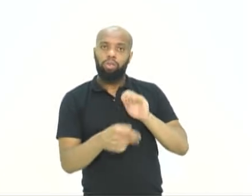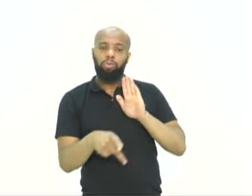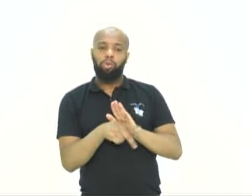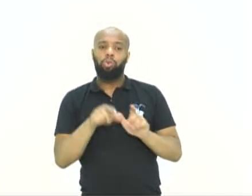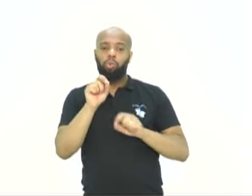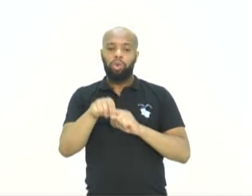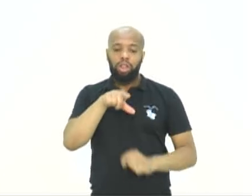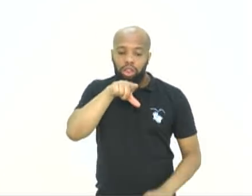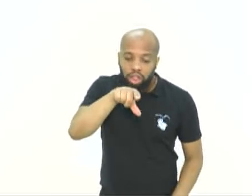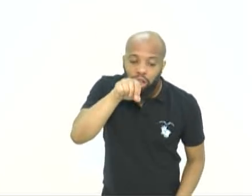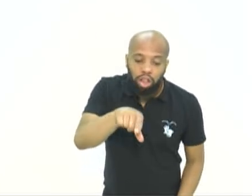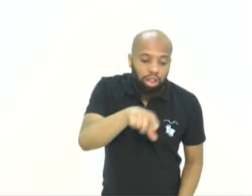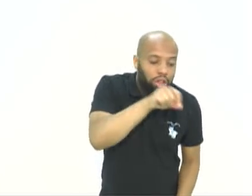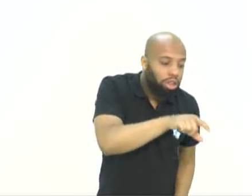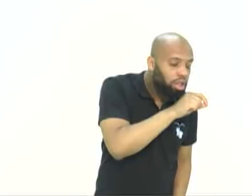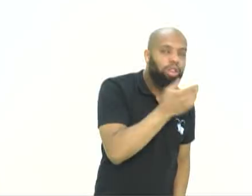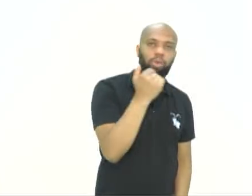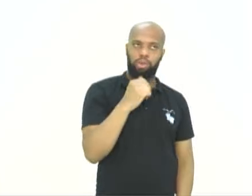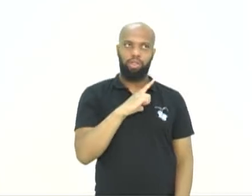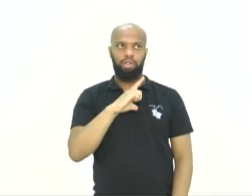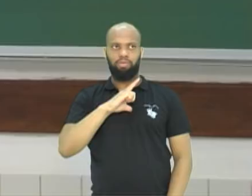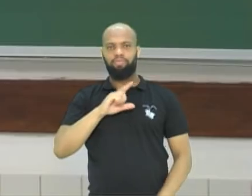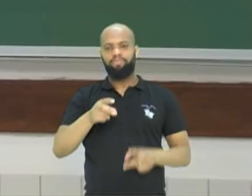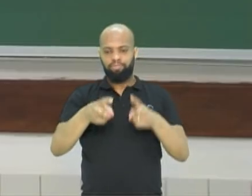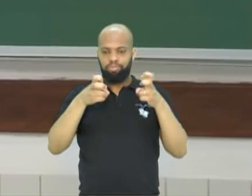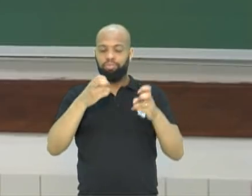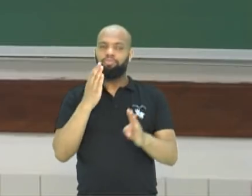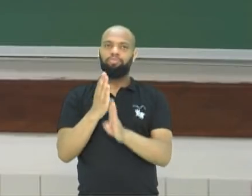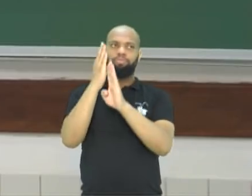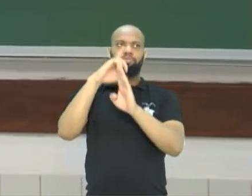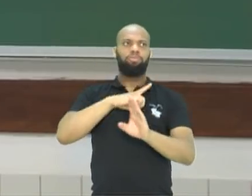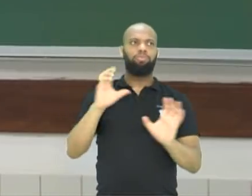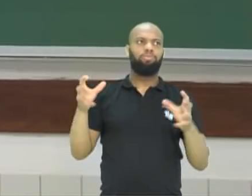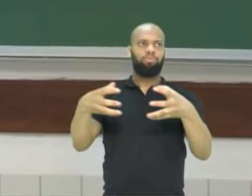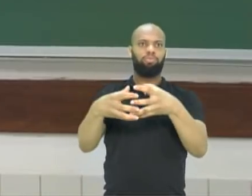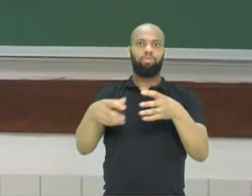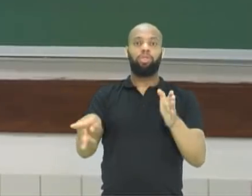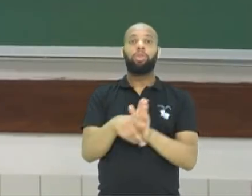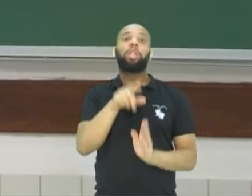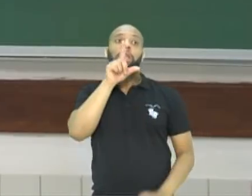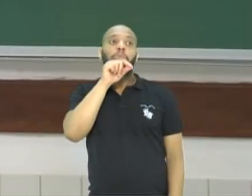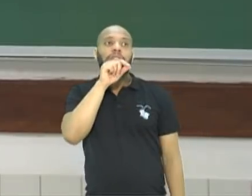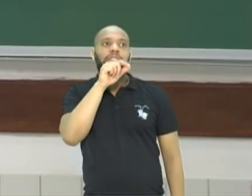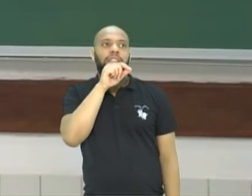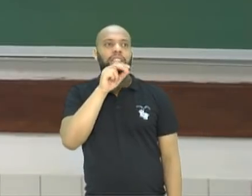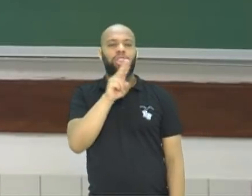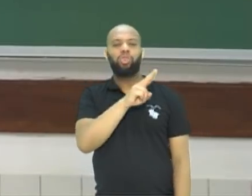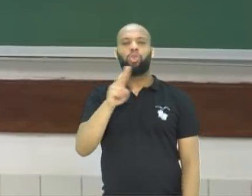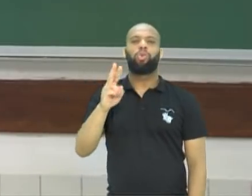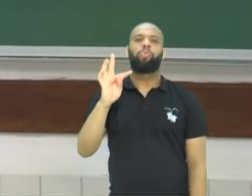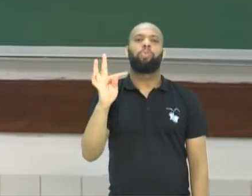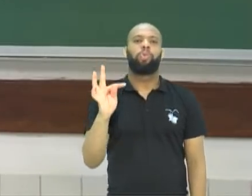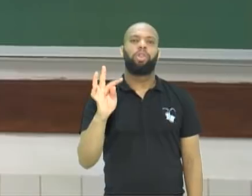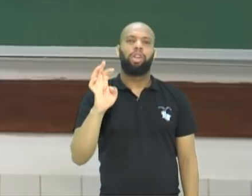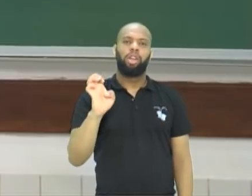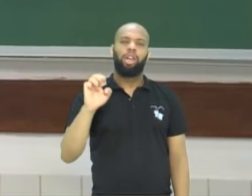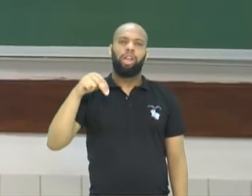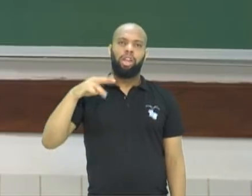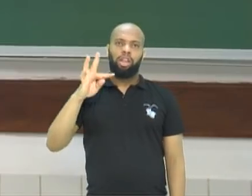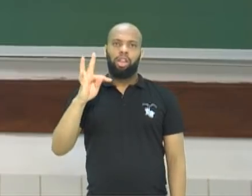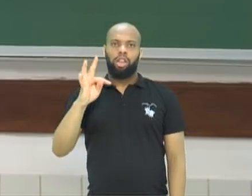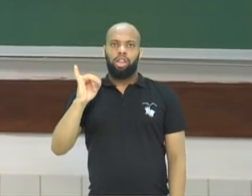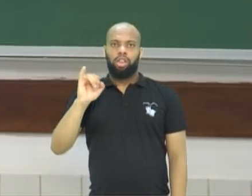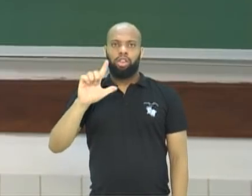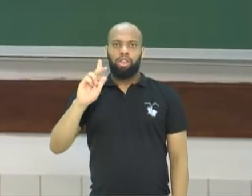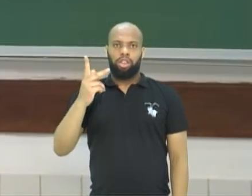de alimento que existiam nesse local. Ele identificou um grupo de pássaros, a quais nós chamamos de tentilhões, e percebeu que